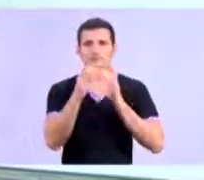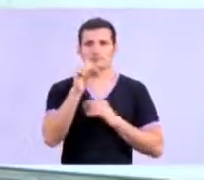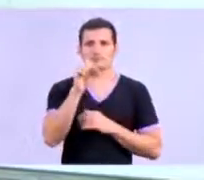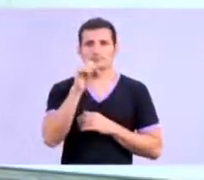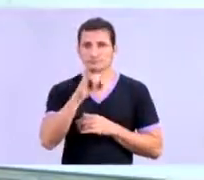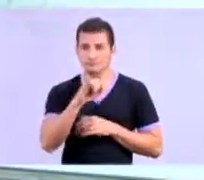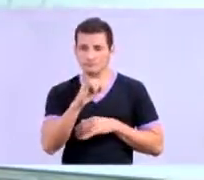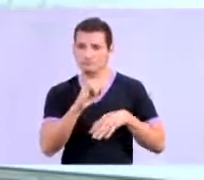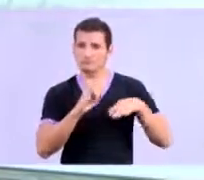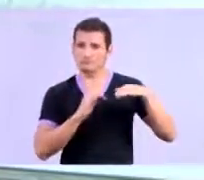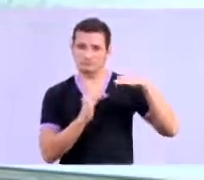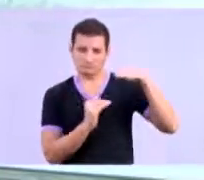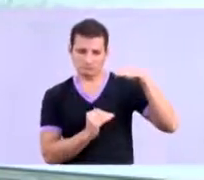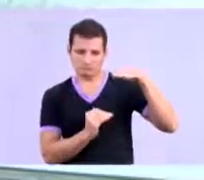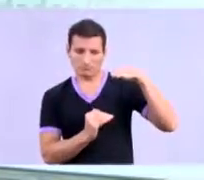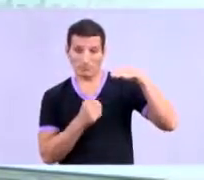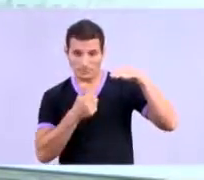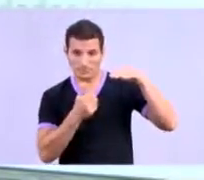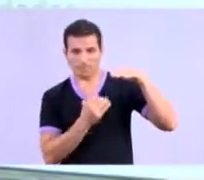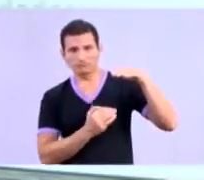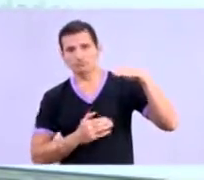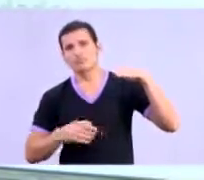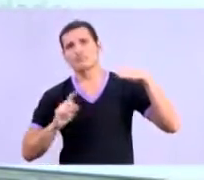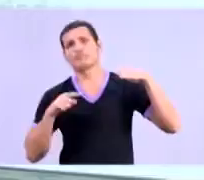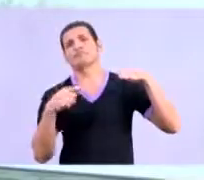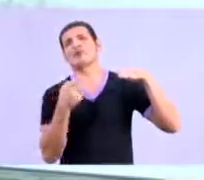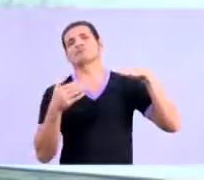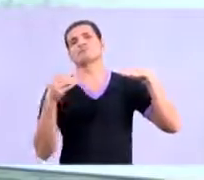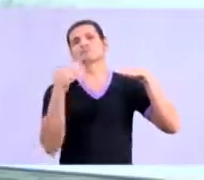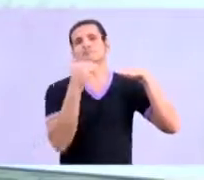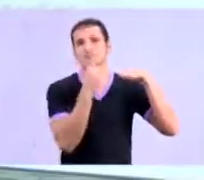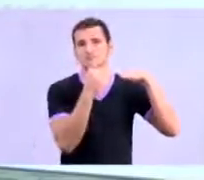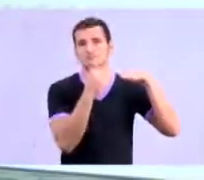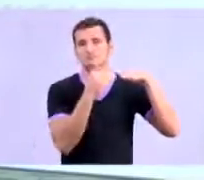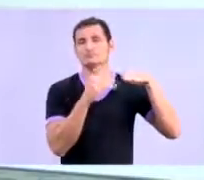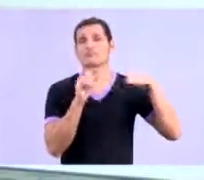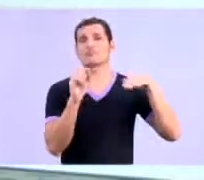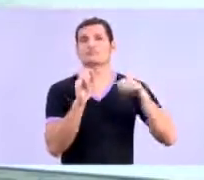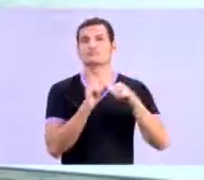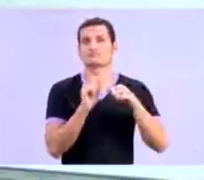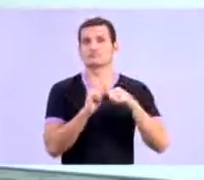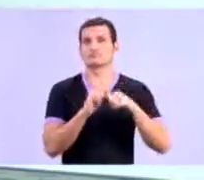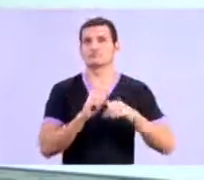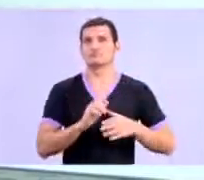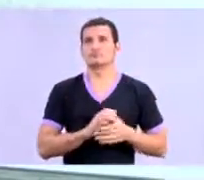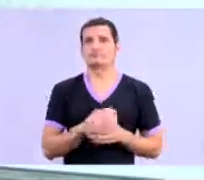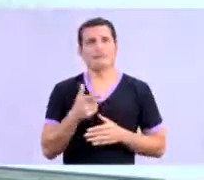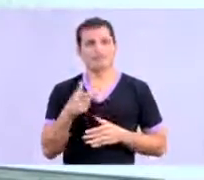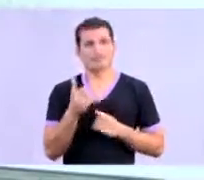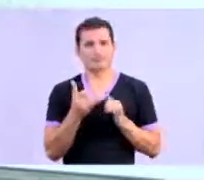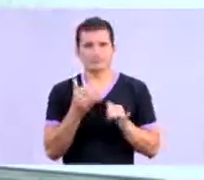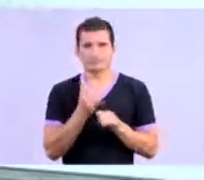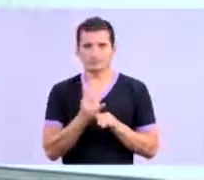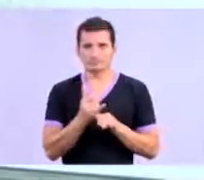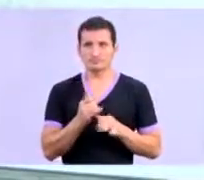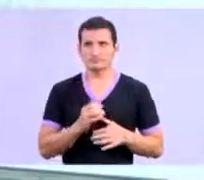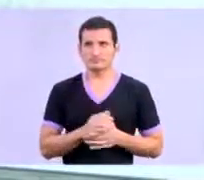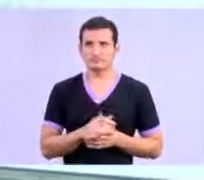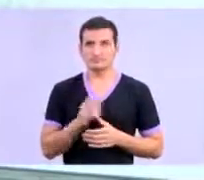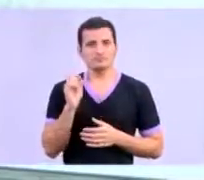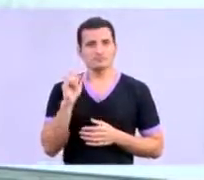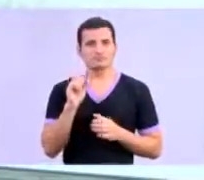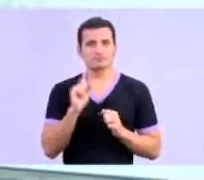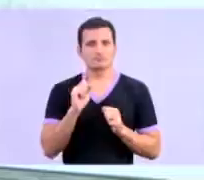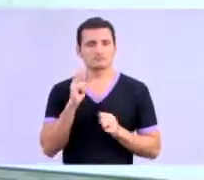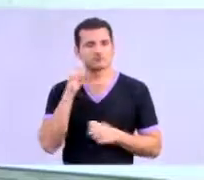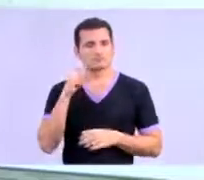mais inferior a mais superior. Então aí o que a gente faz? Estamos sem internet. Aí o que a gente poderia